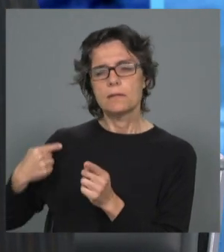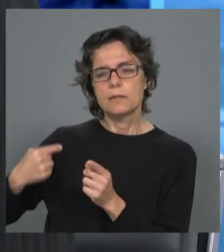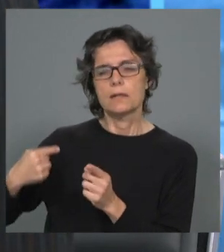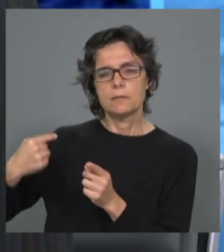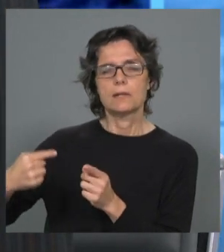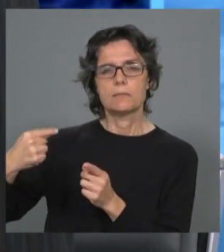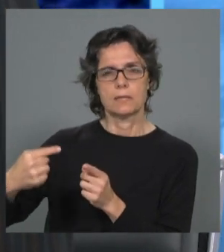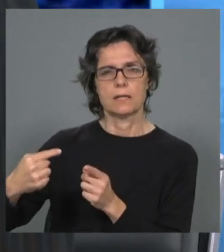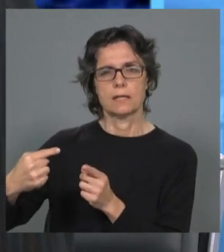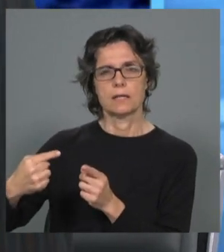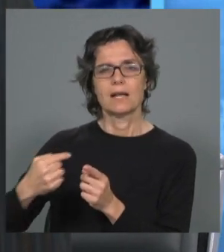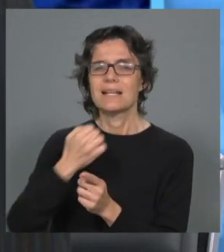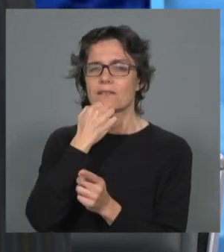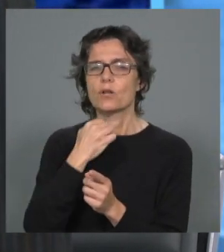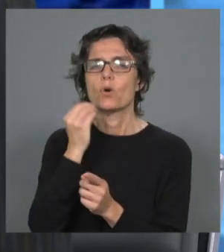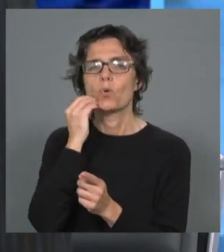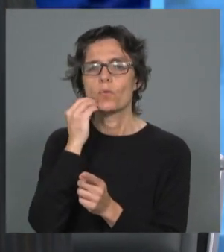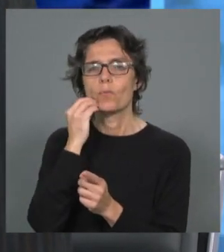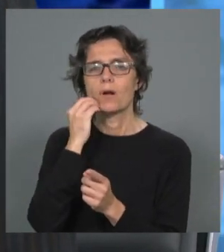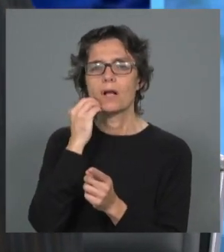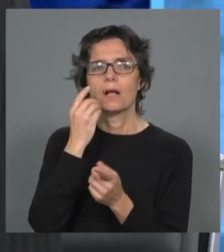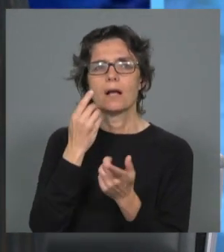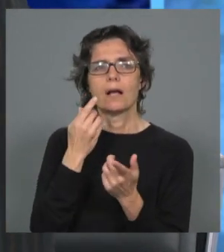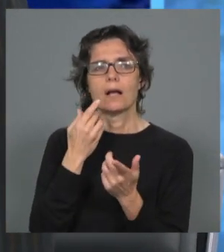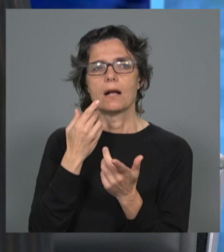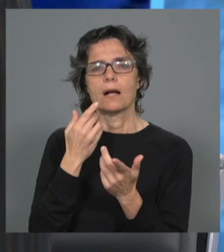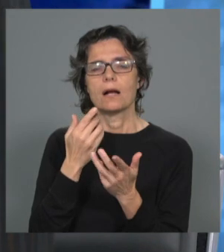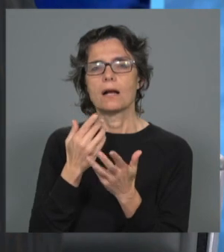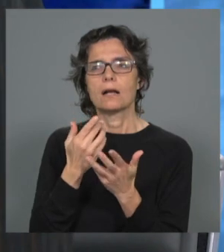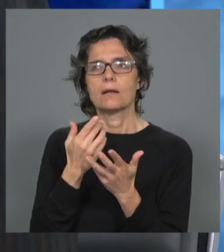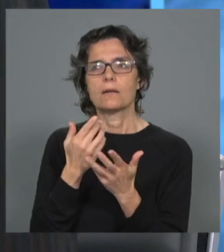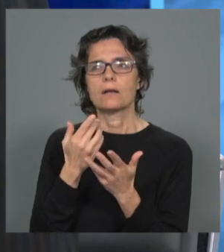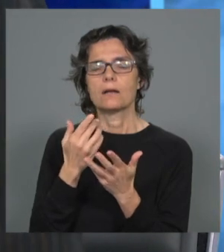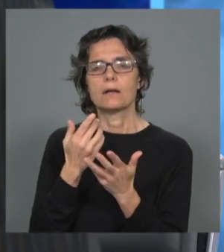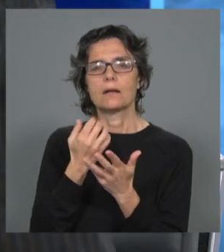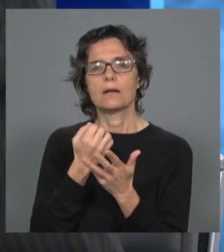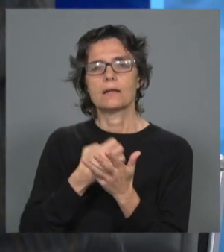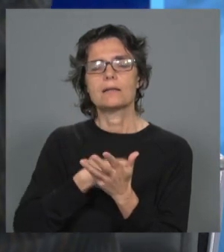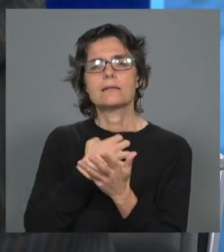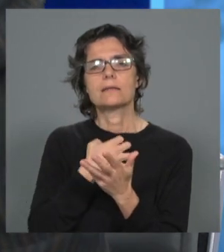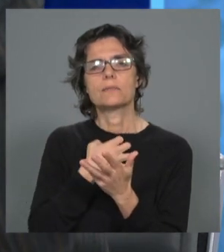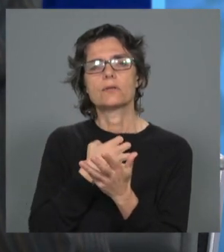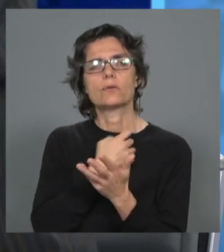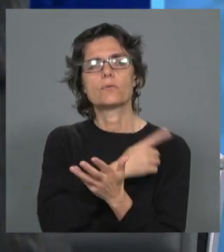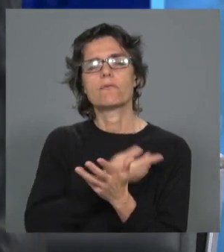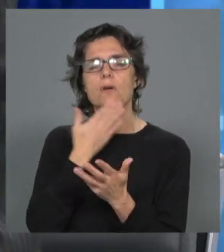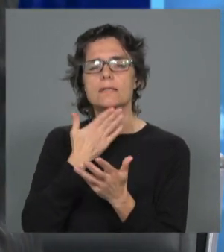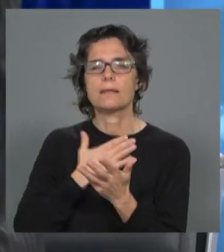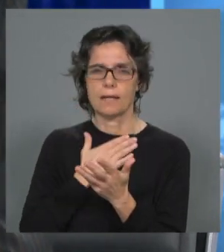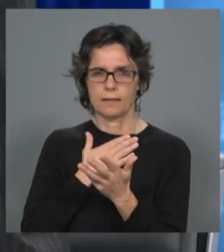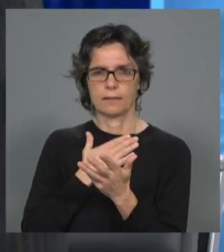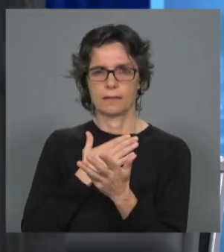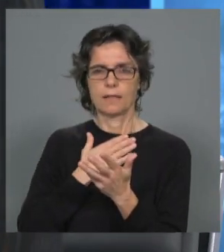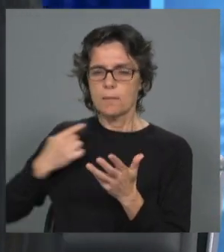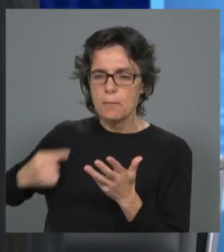engloba a satisfação, traz-nos força, porque para nós termos o sentimento de plenitude temos que ter o sentimento que